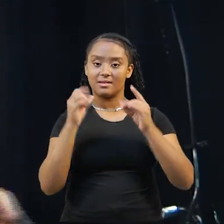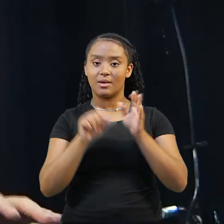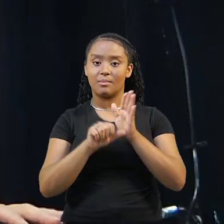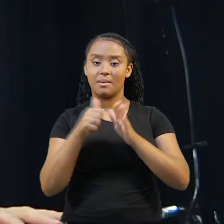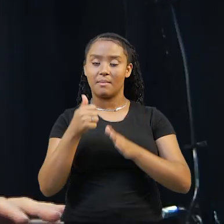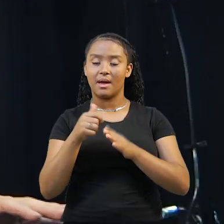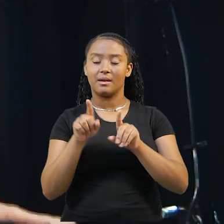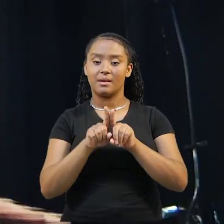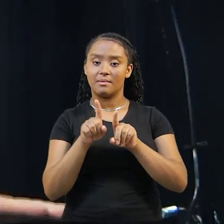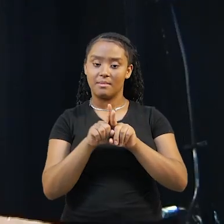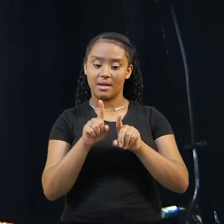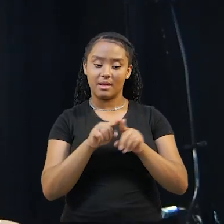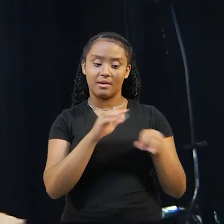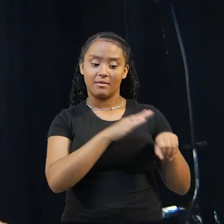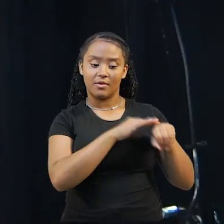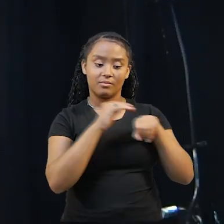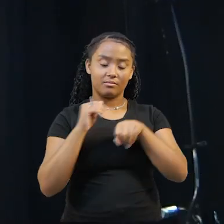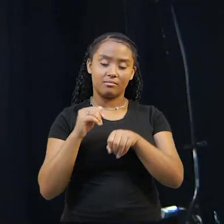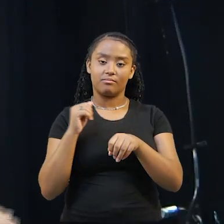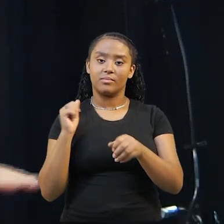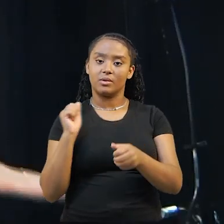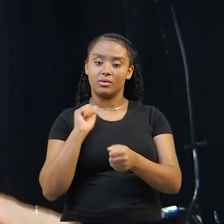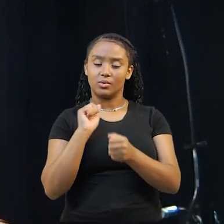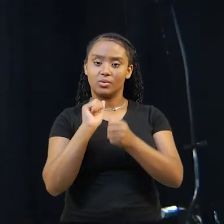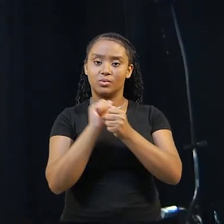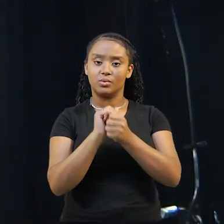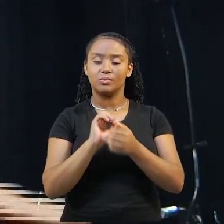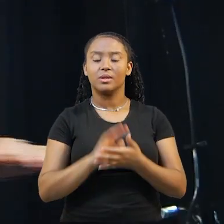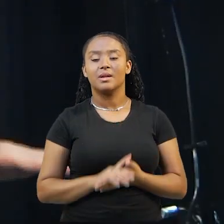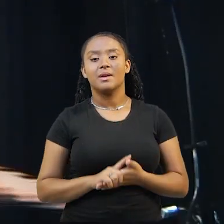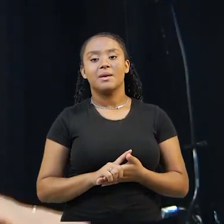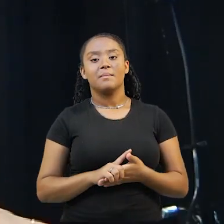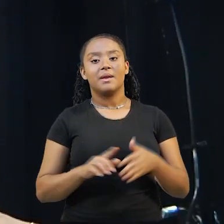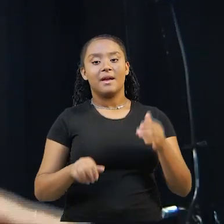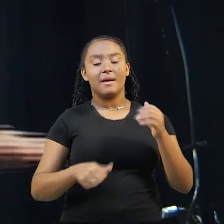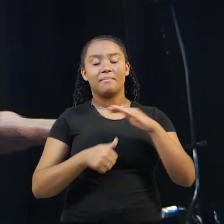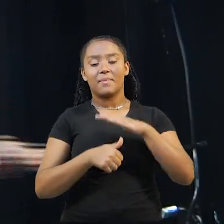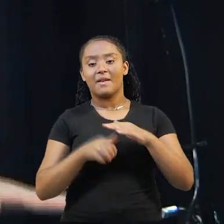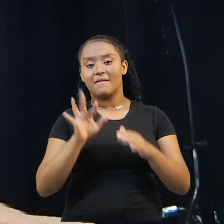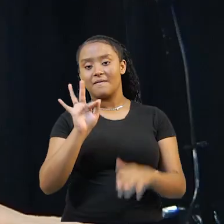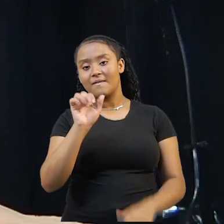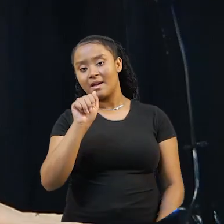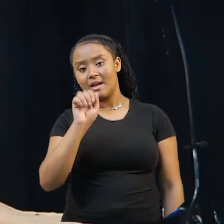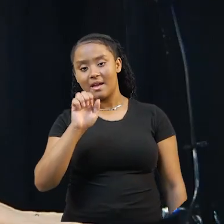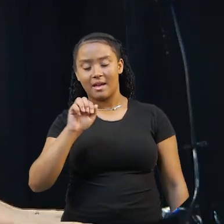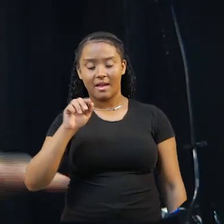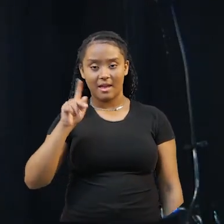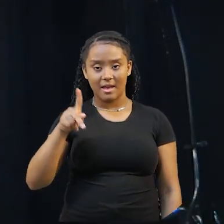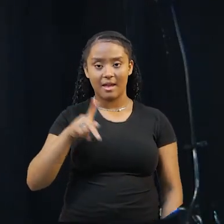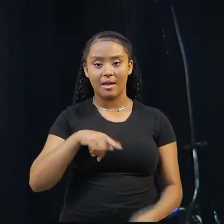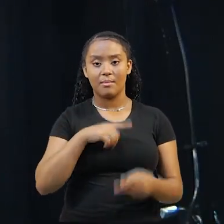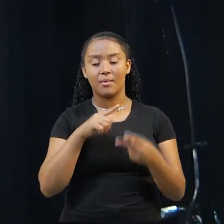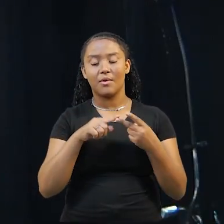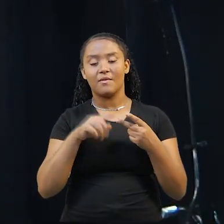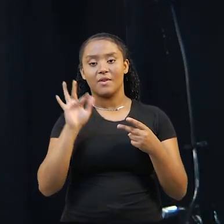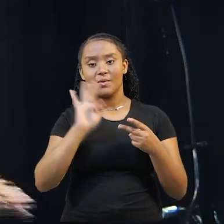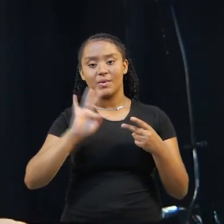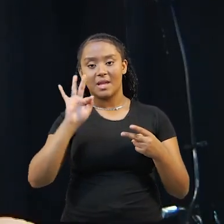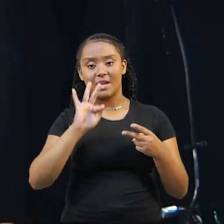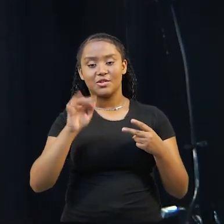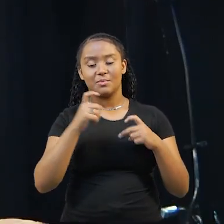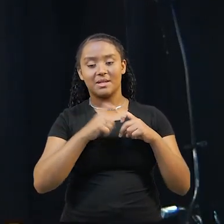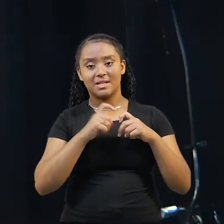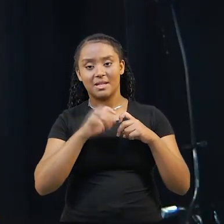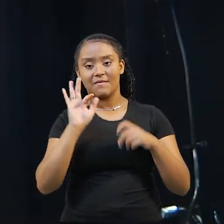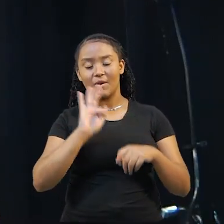que a gente pudesse fazer esse desenho envolvendo FAEPO, Prefeitura, Reitoria, Faculdade de Medicina e Faculdade de Odontologia,